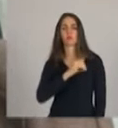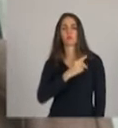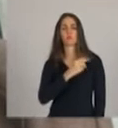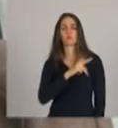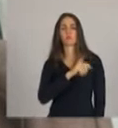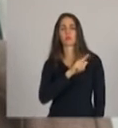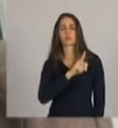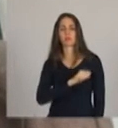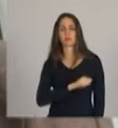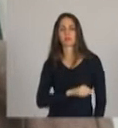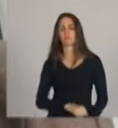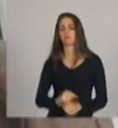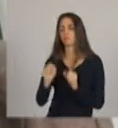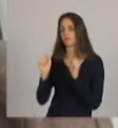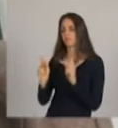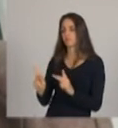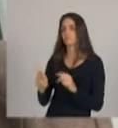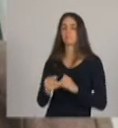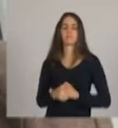Ok, presidente?